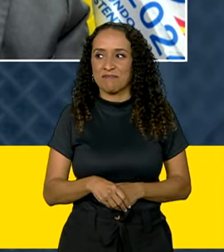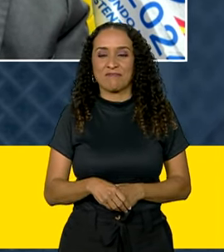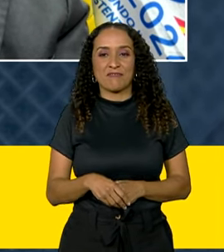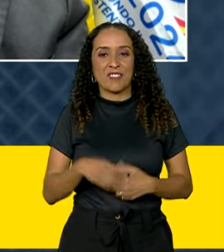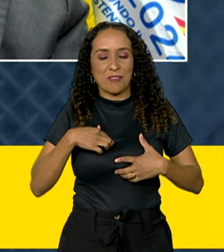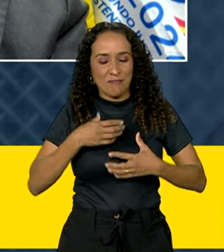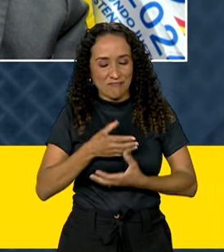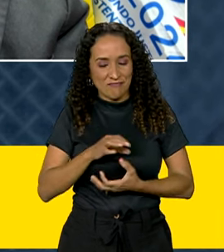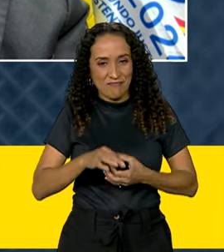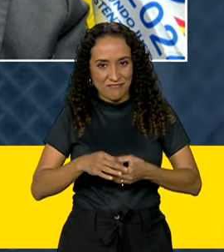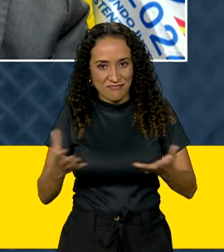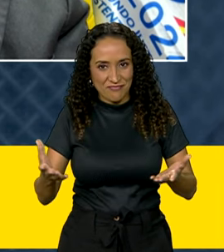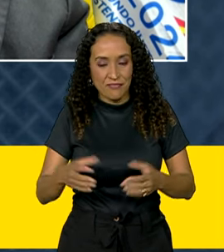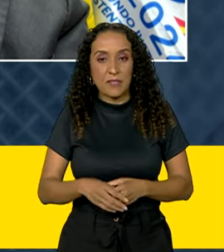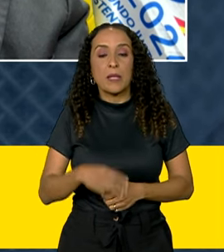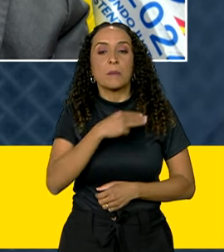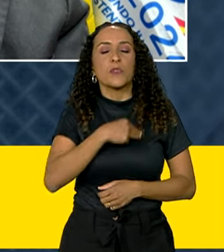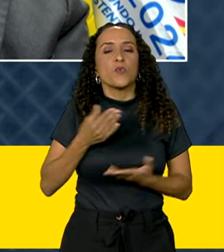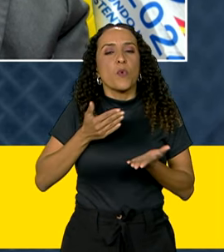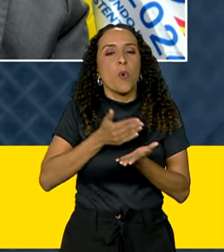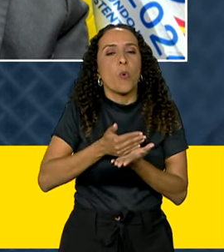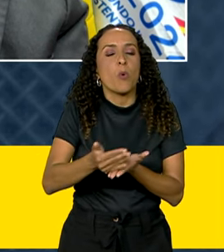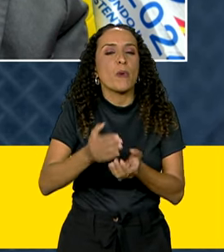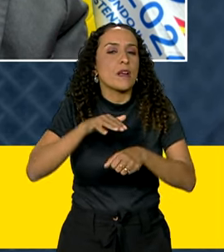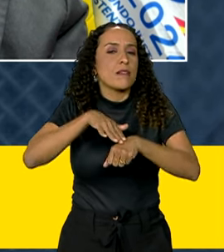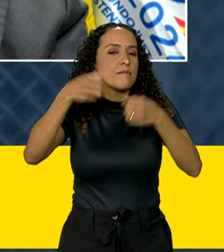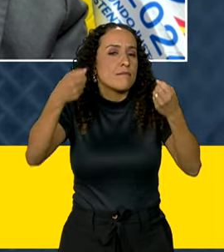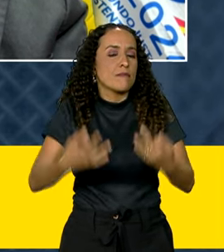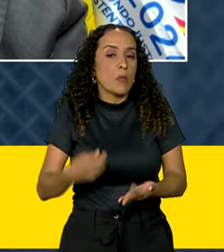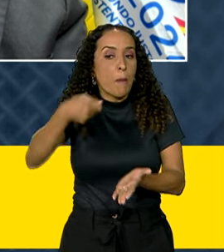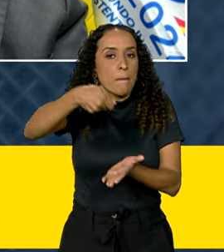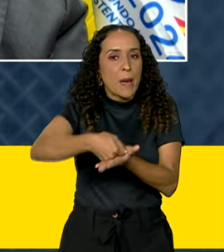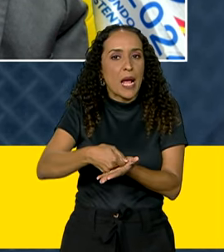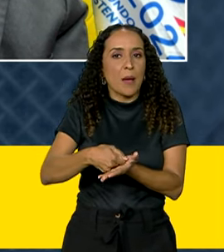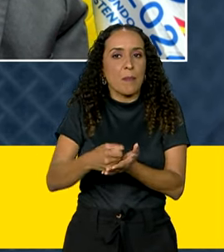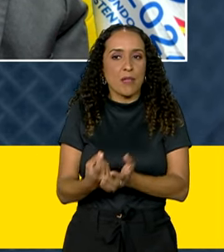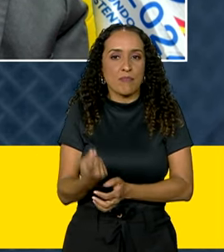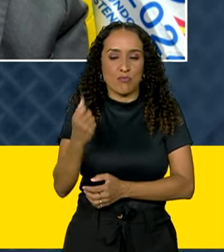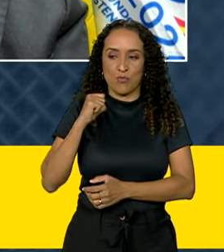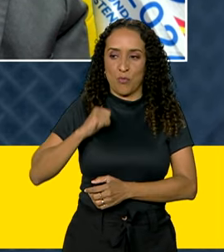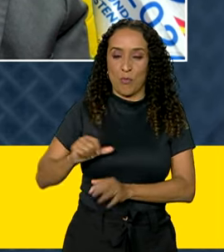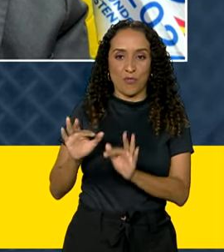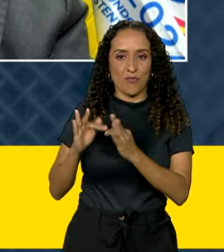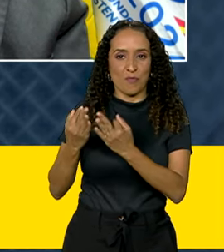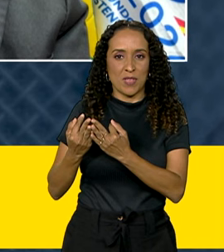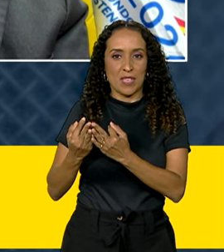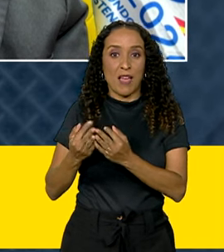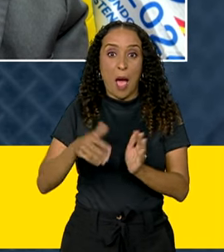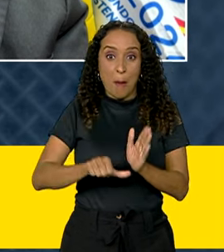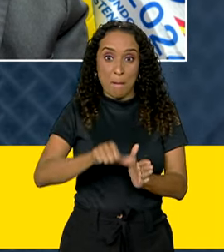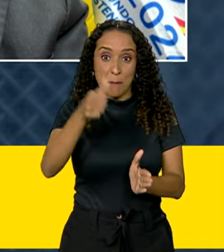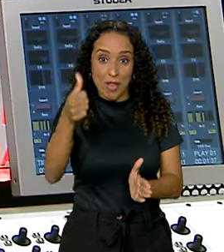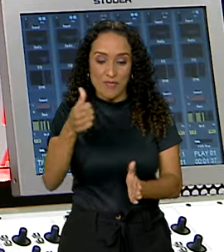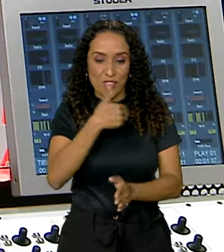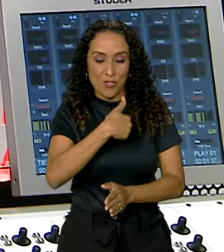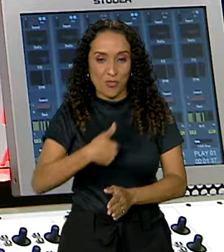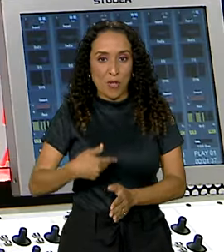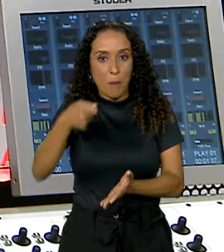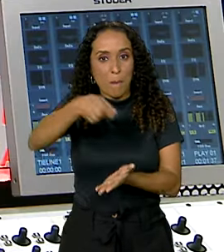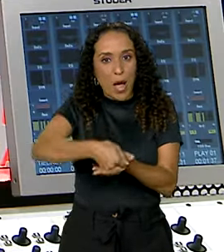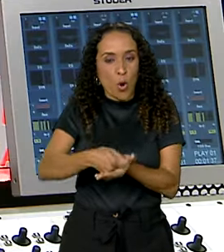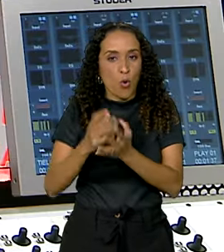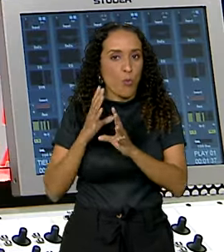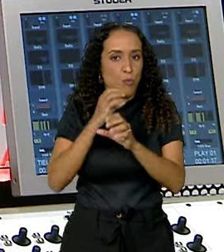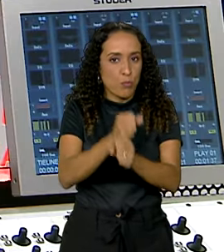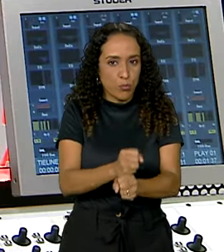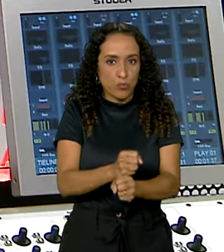ordens. Ministro, vamos começar falando então desse pagamento unificado do Bolsa Família. Foi a primeira vez que o governo fez o pagamento